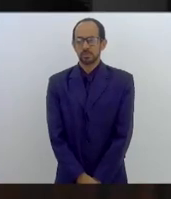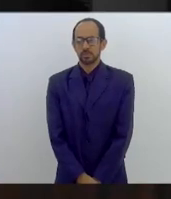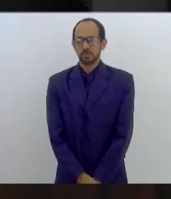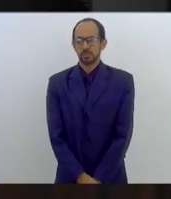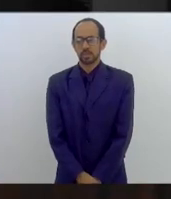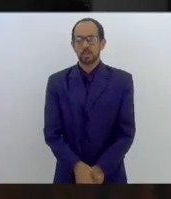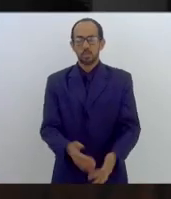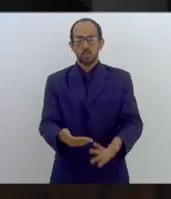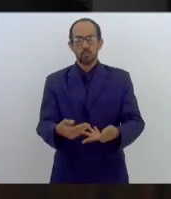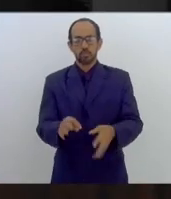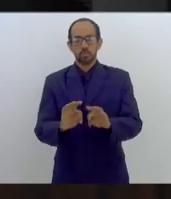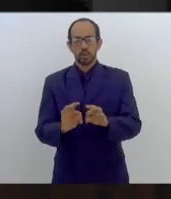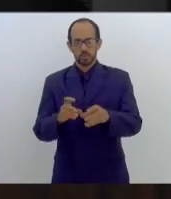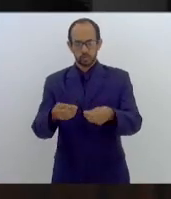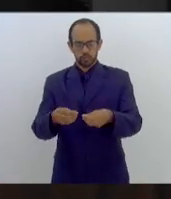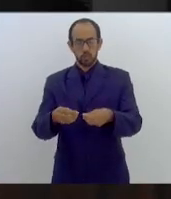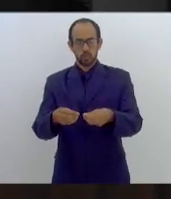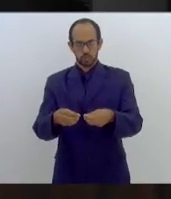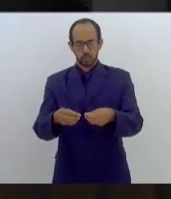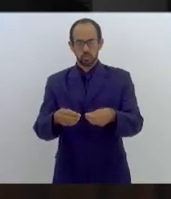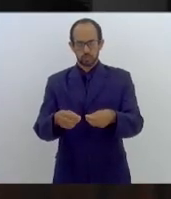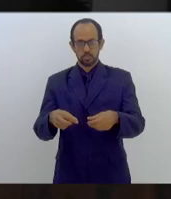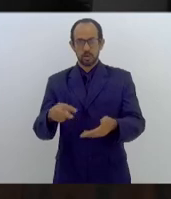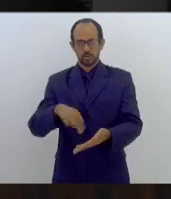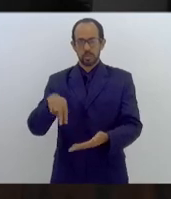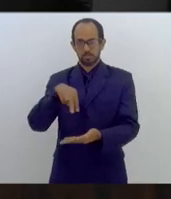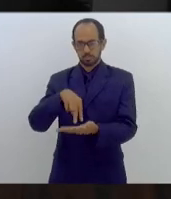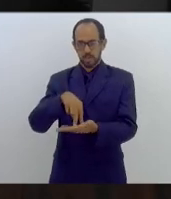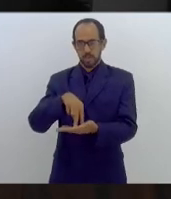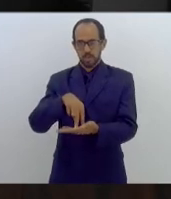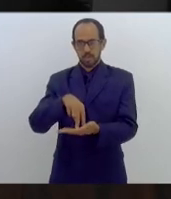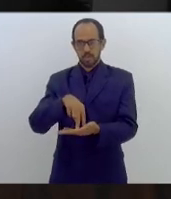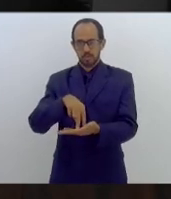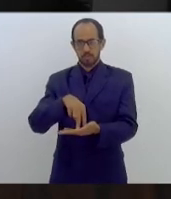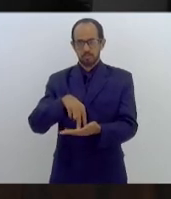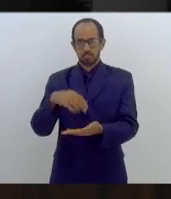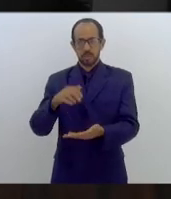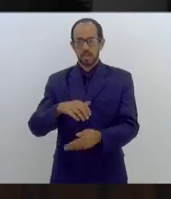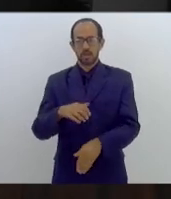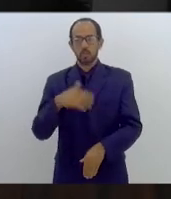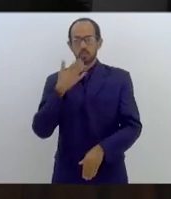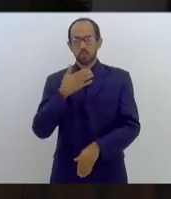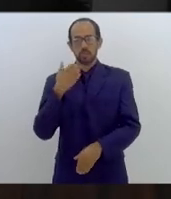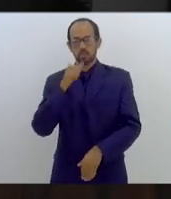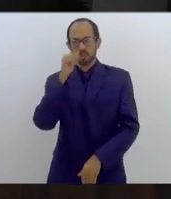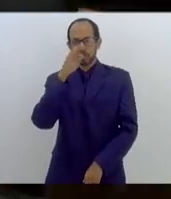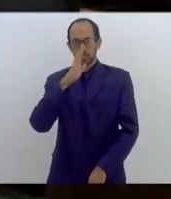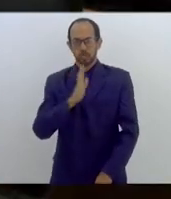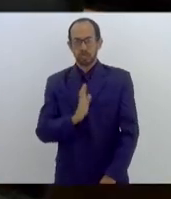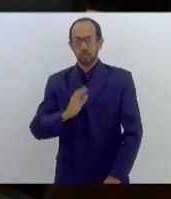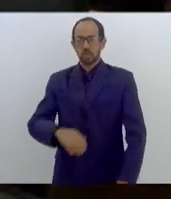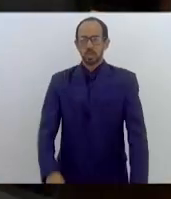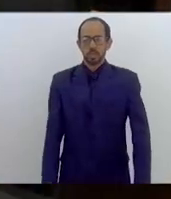Convido a todas e todos para que de pé possamos ouvir o hino nacional.